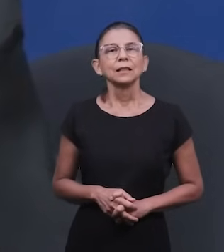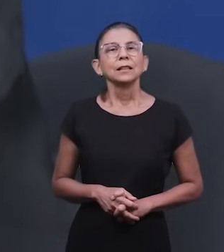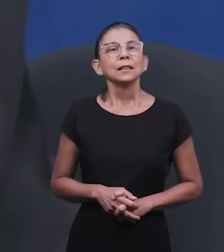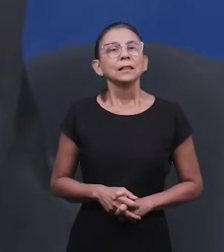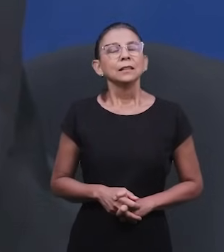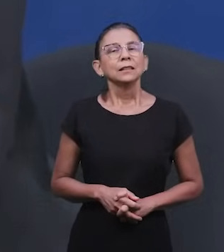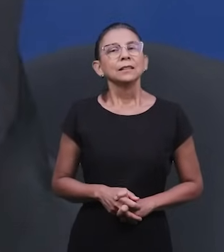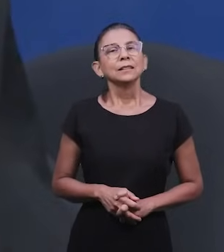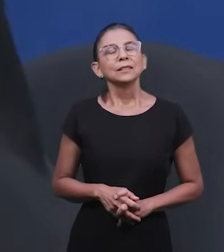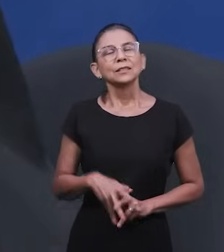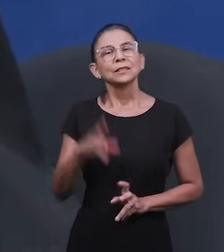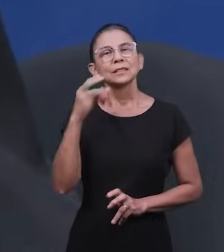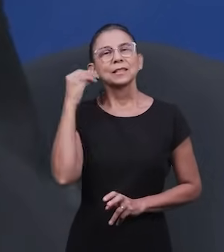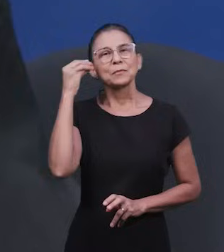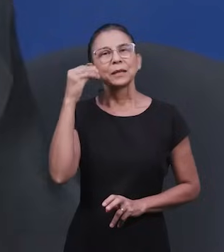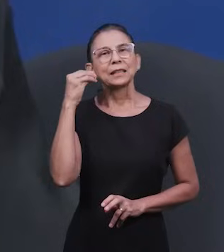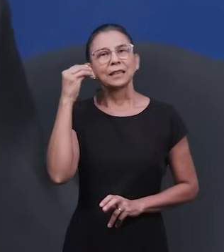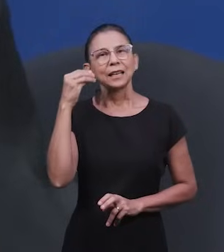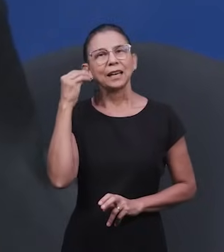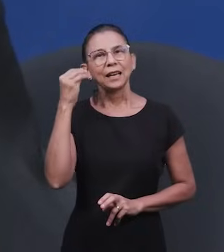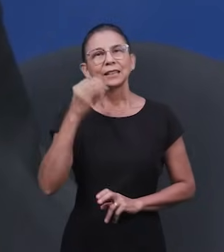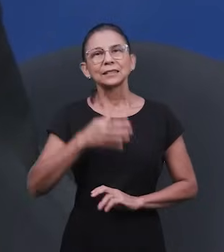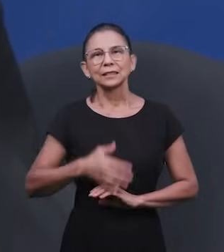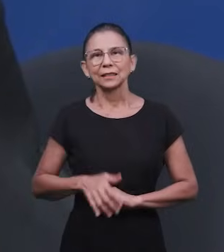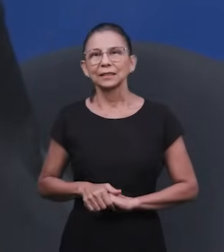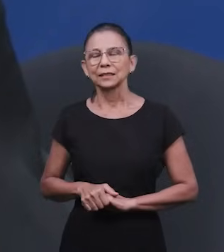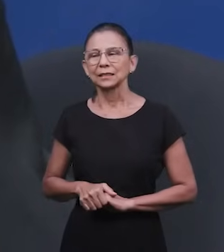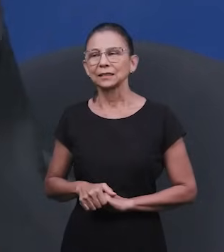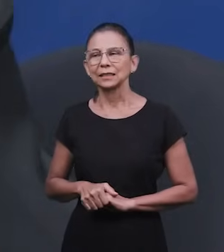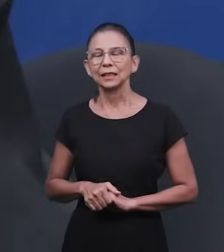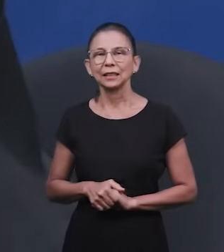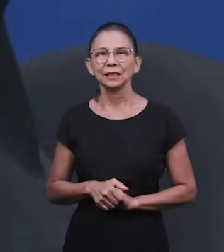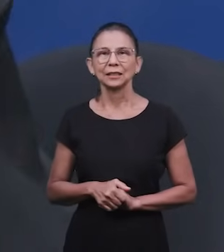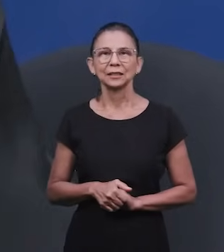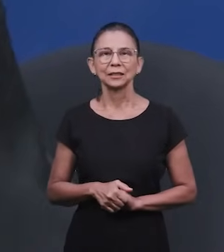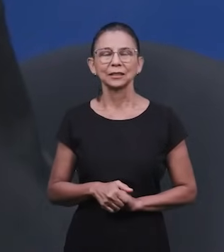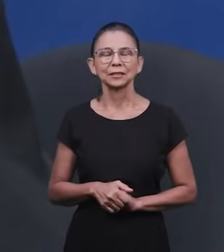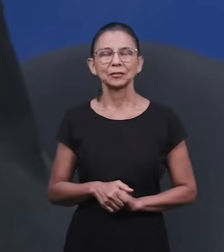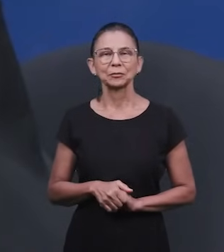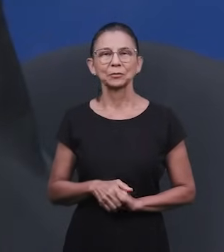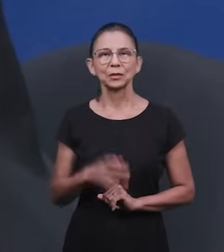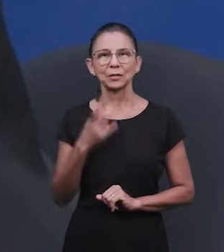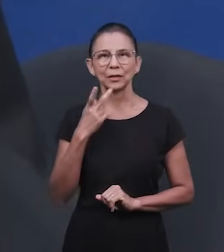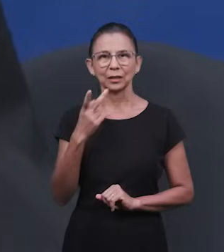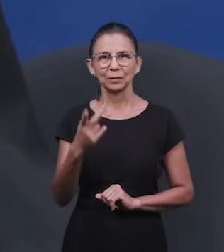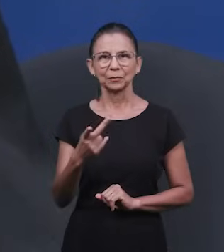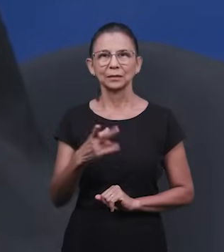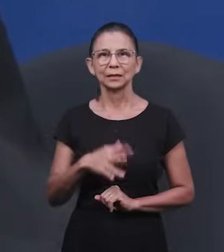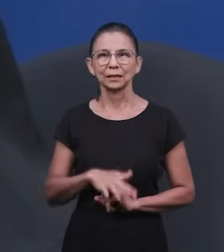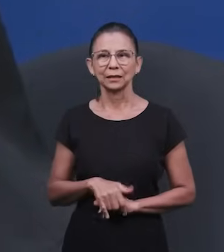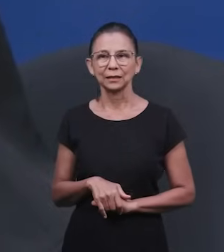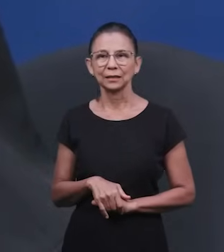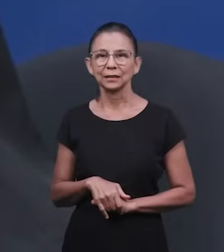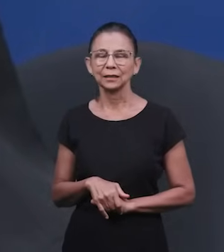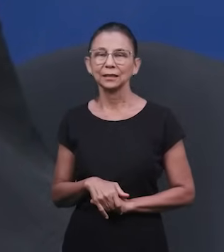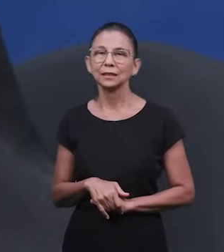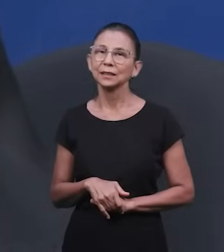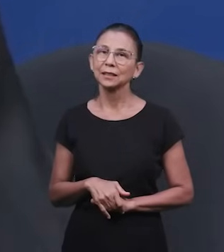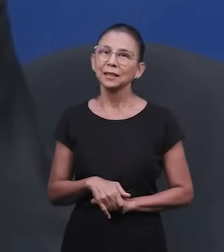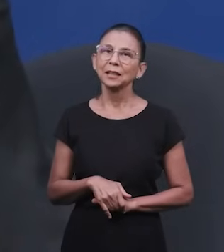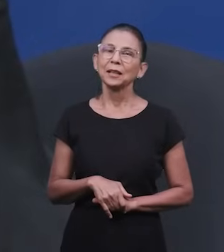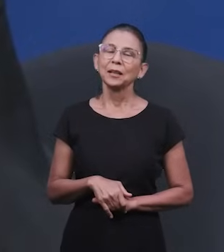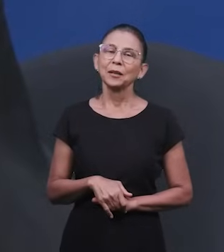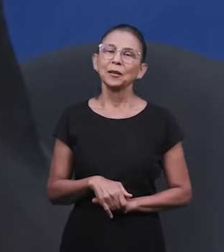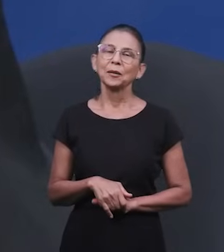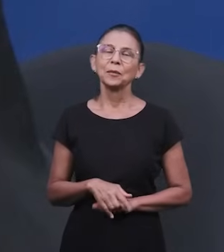foram contadas aqui, os pastores já trouxeram as fotos, nós não vamos apresentar as fotos, mas para dizer que as pessoas já